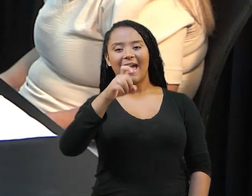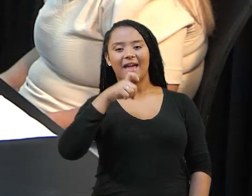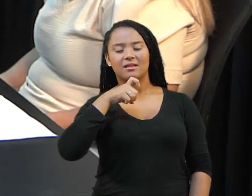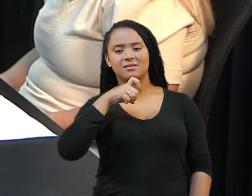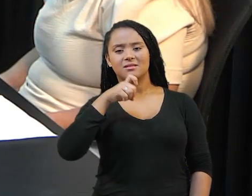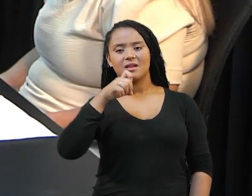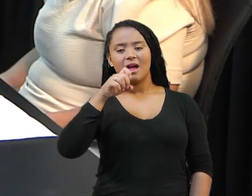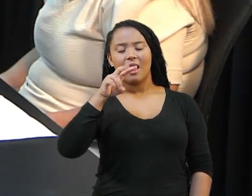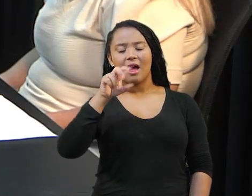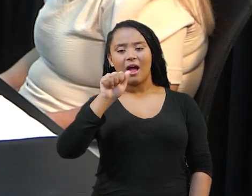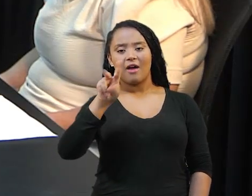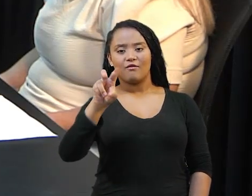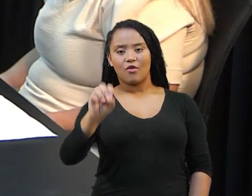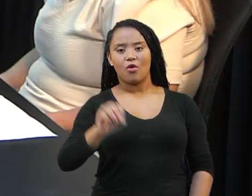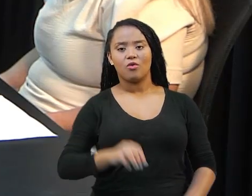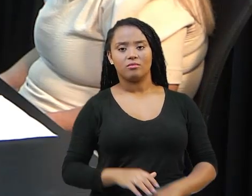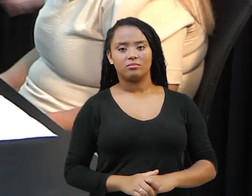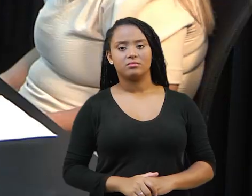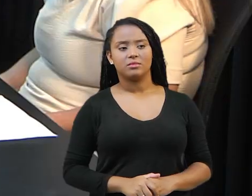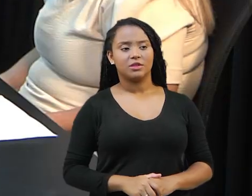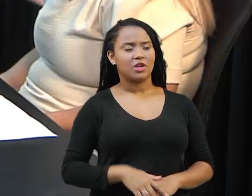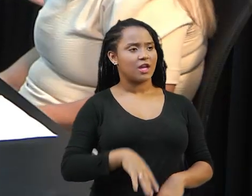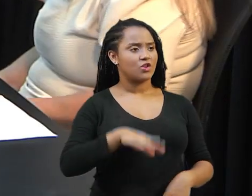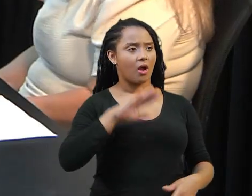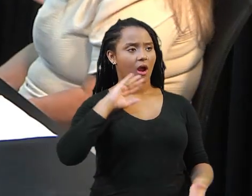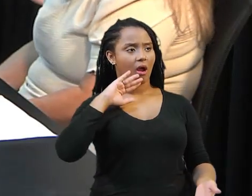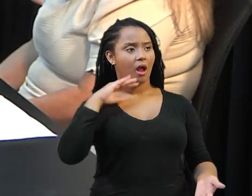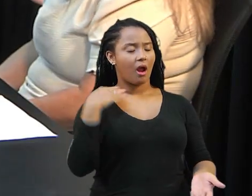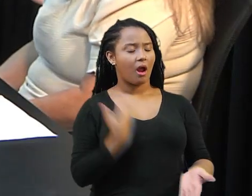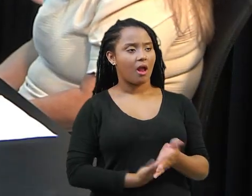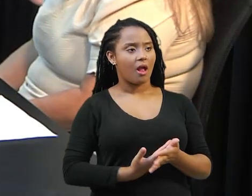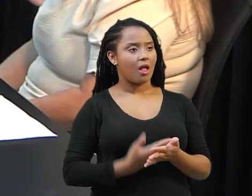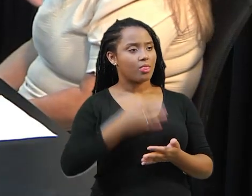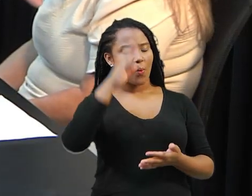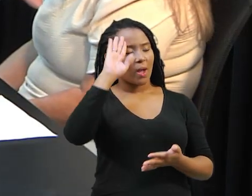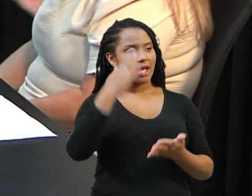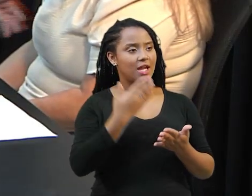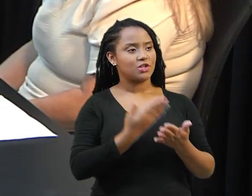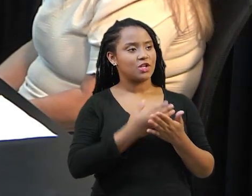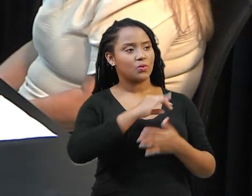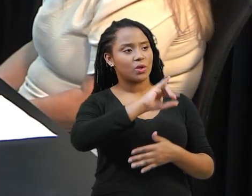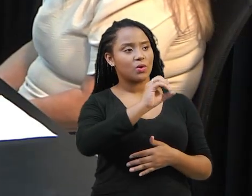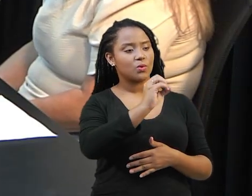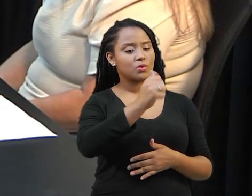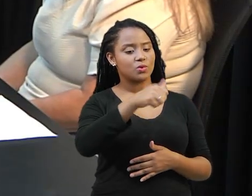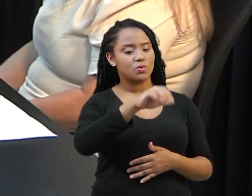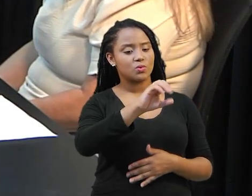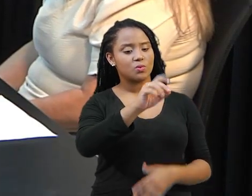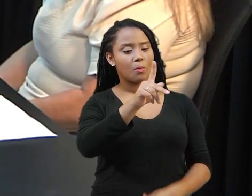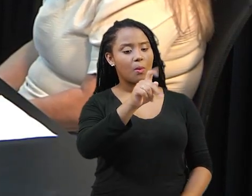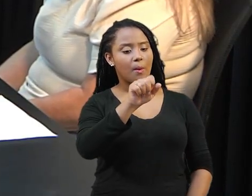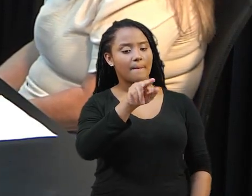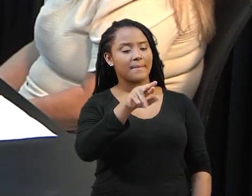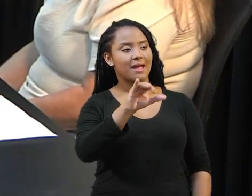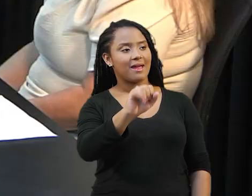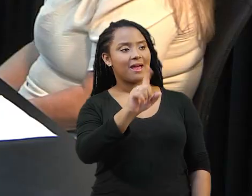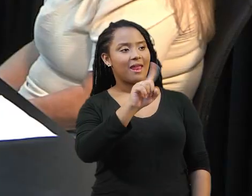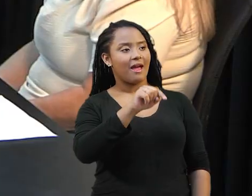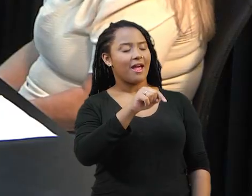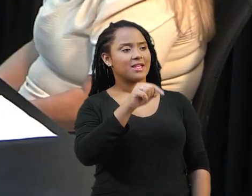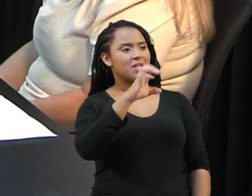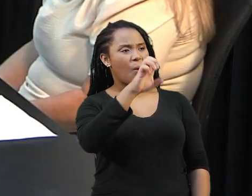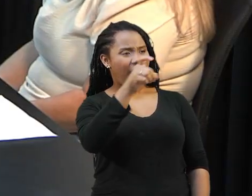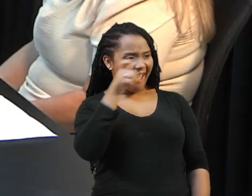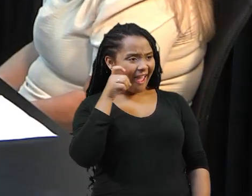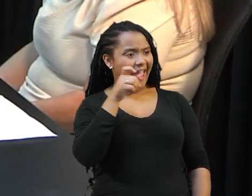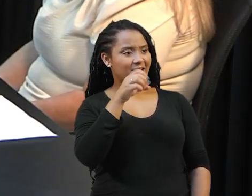João Pereira da Rocha é ex-avô do Dr. Paulo. Como é que faz?